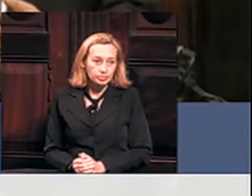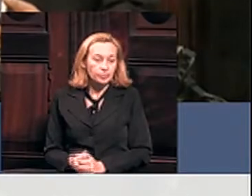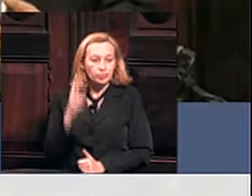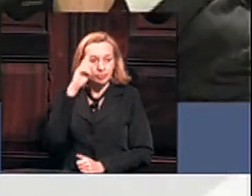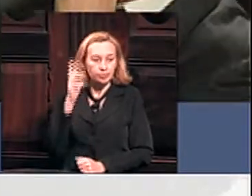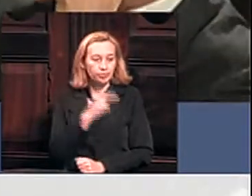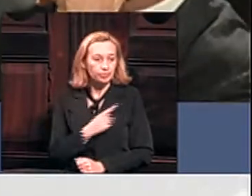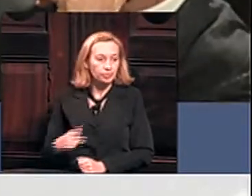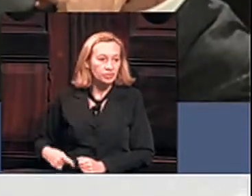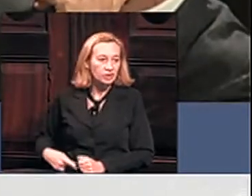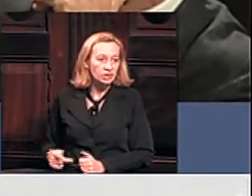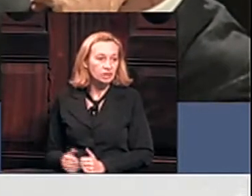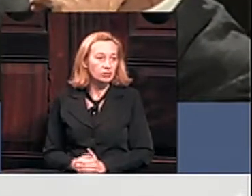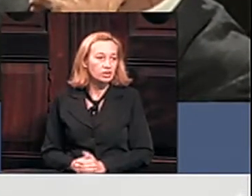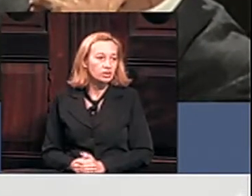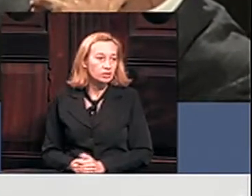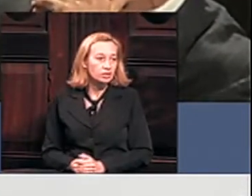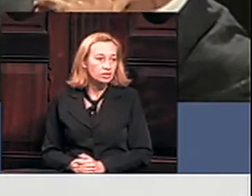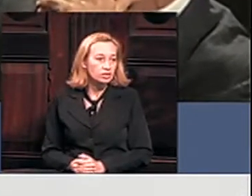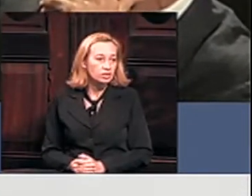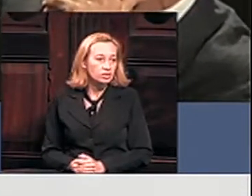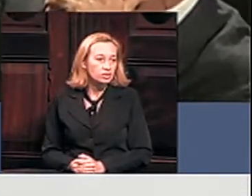Senhor presidente.